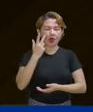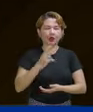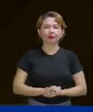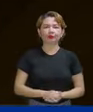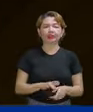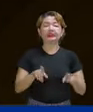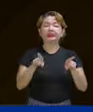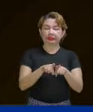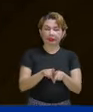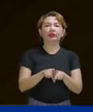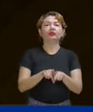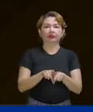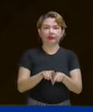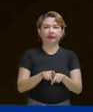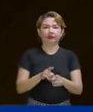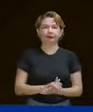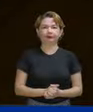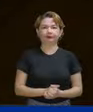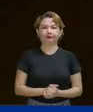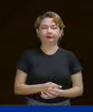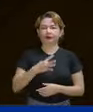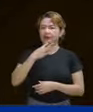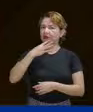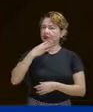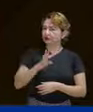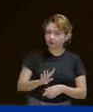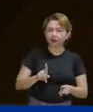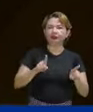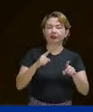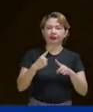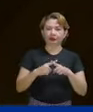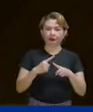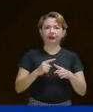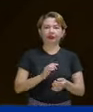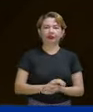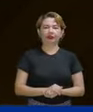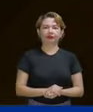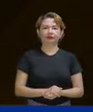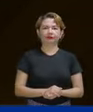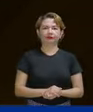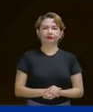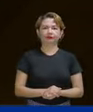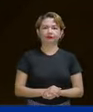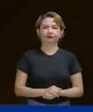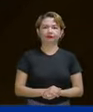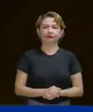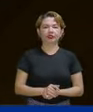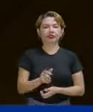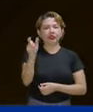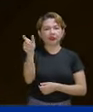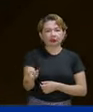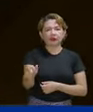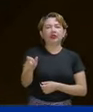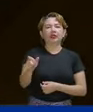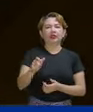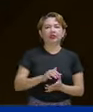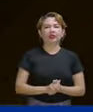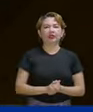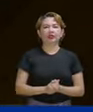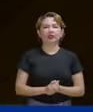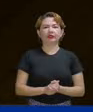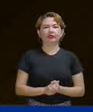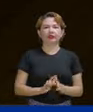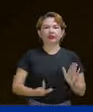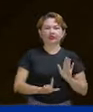Do mesmo modo, não merece conhecimento o inconformismo da embargante em relação à